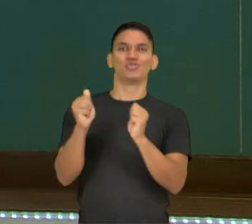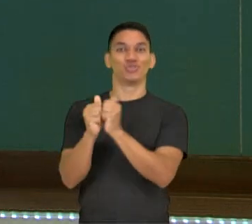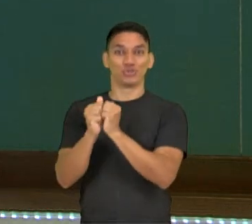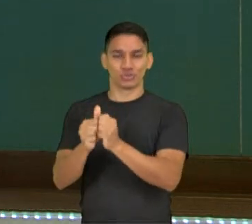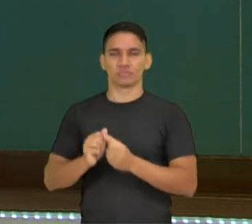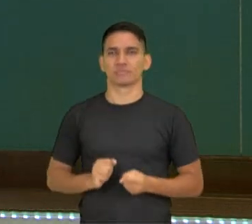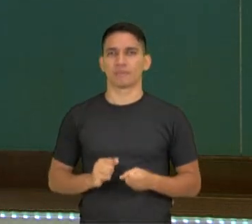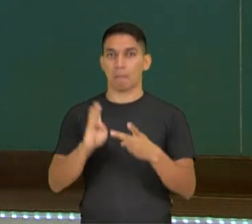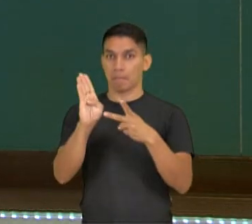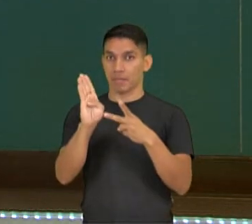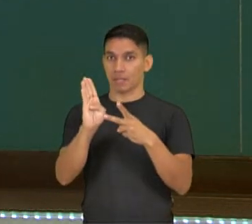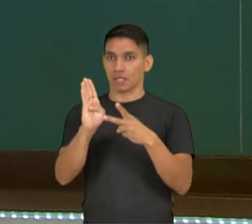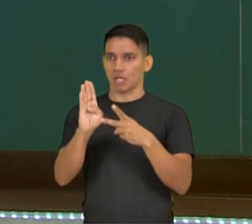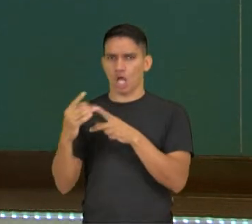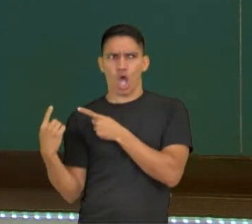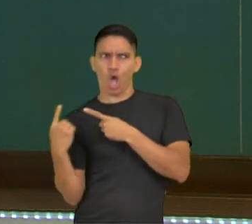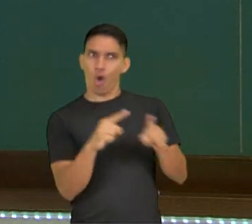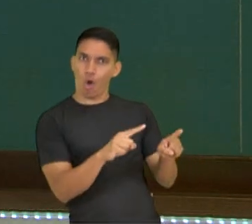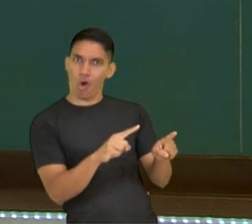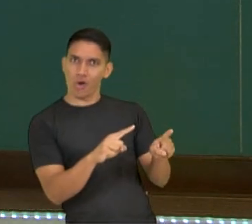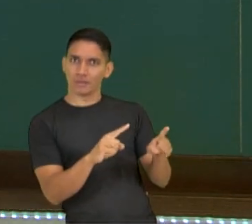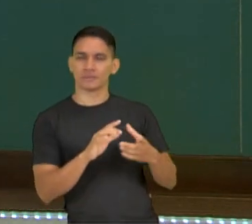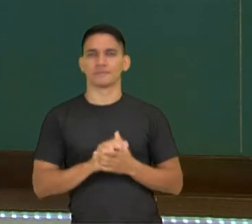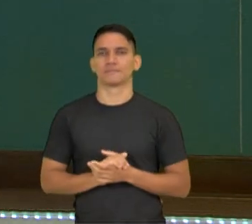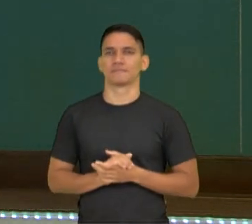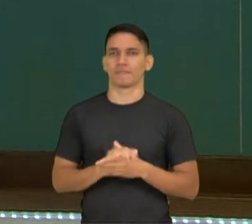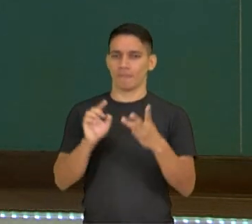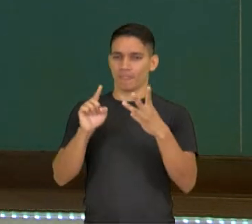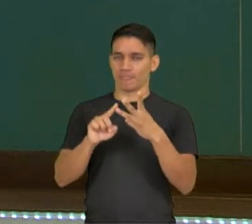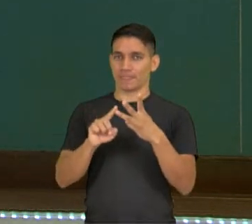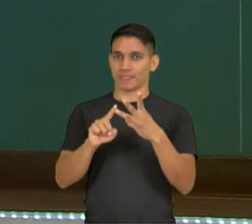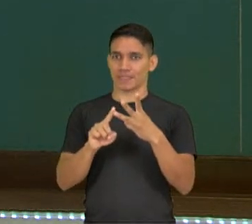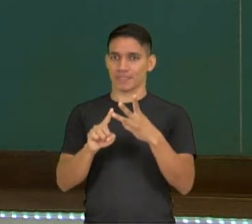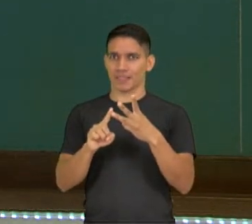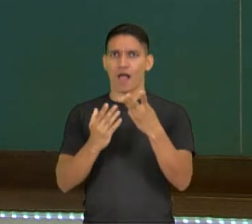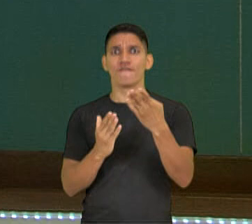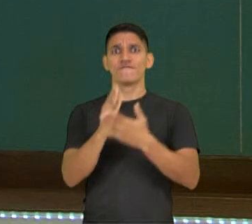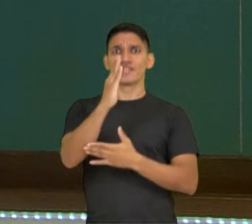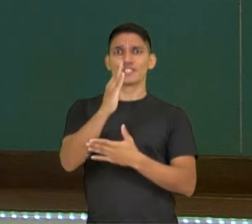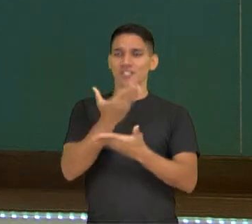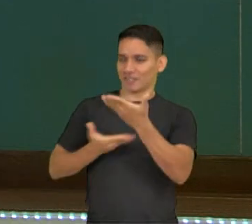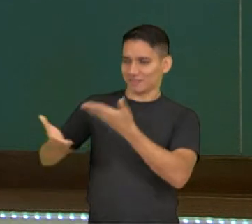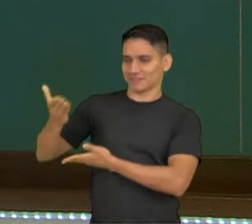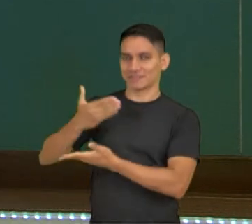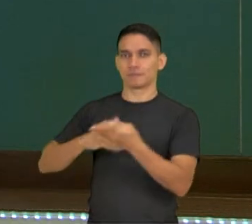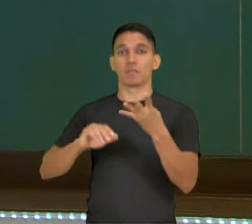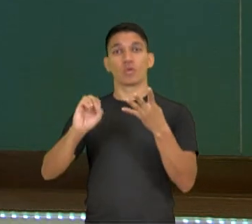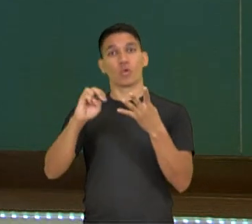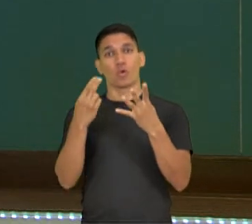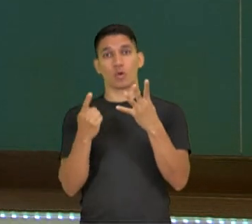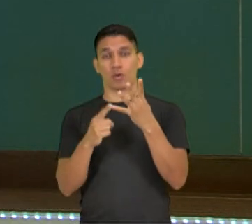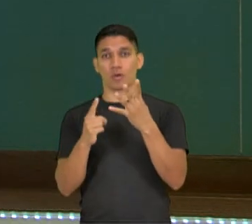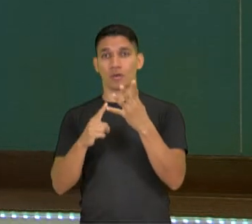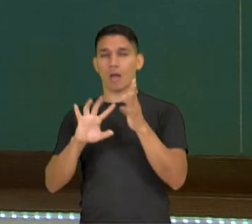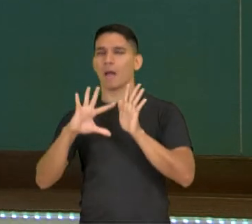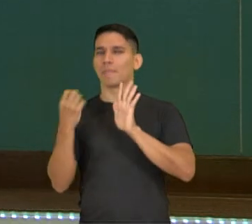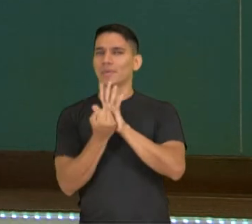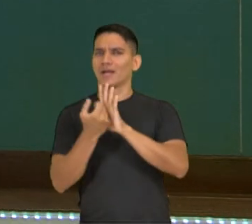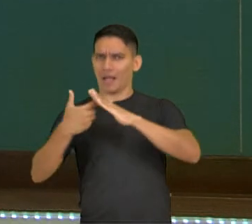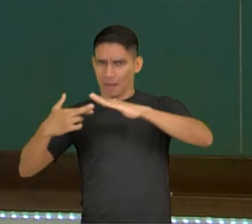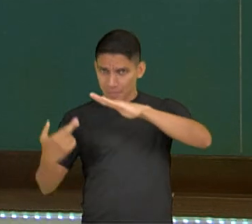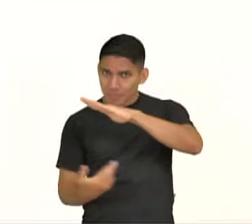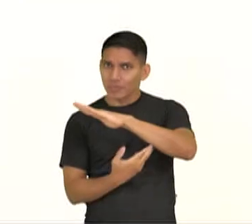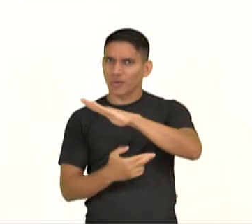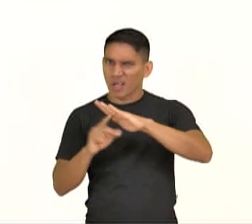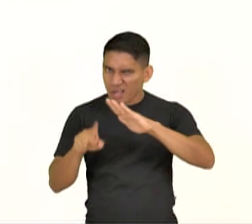jogar contra. Letra C, o sucesso é compartilhado. Ou letra D, símbolo é uma ponte. O símbolo é uma